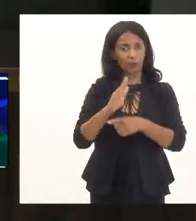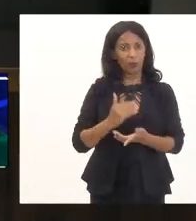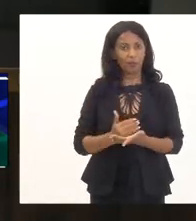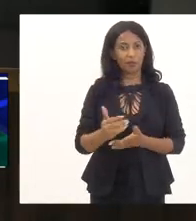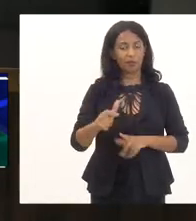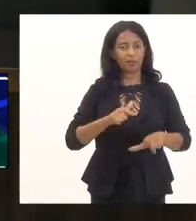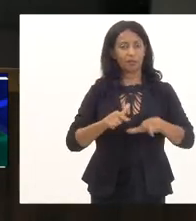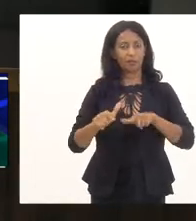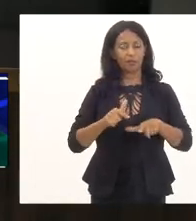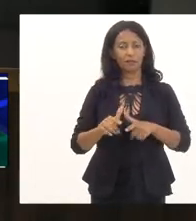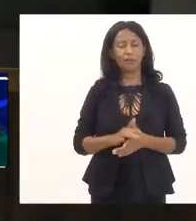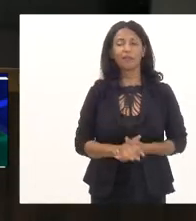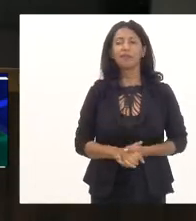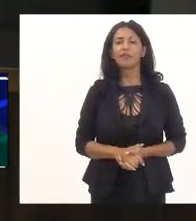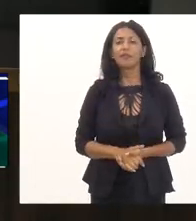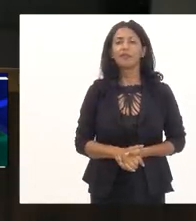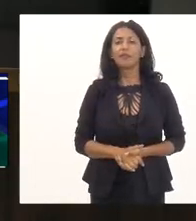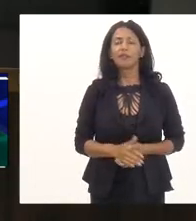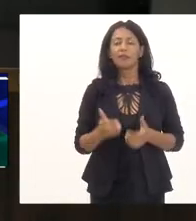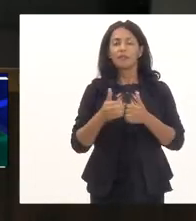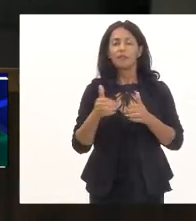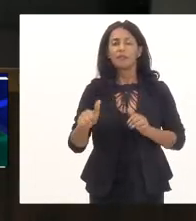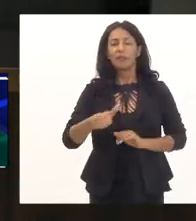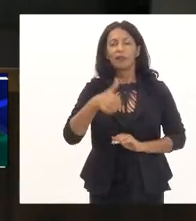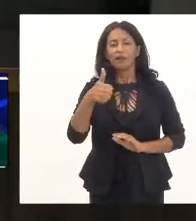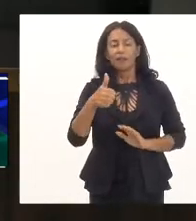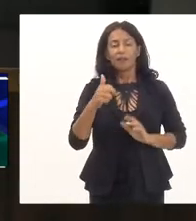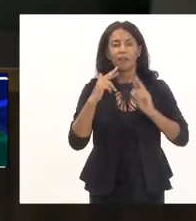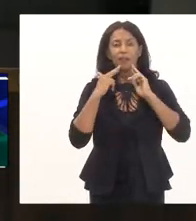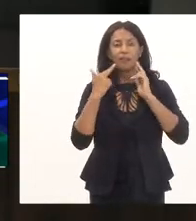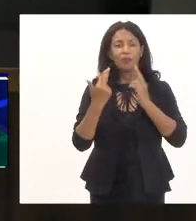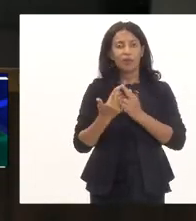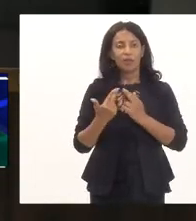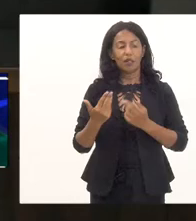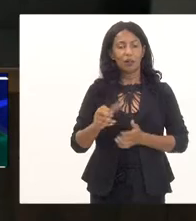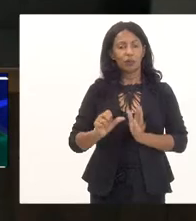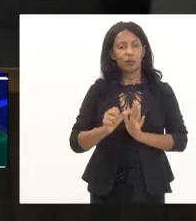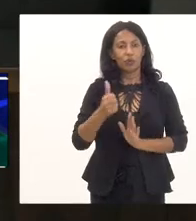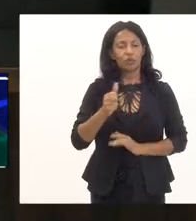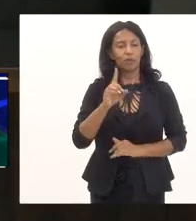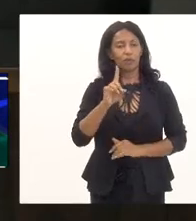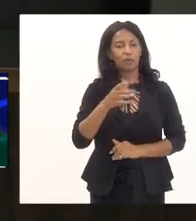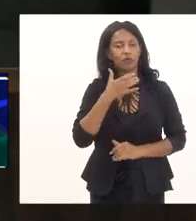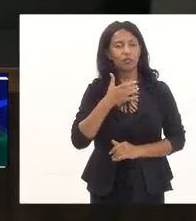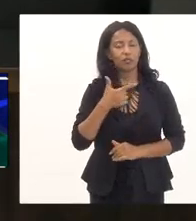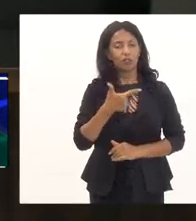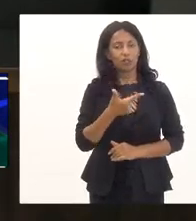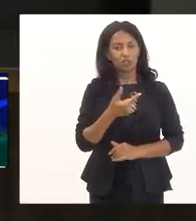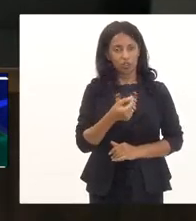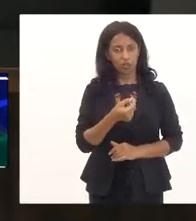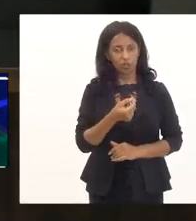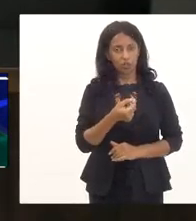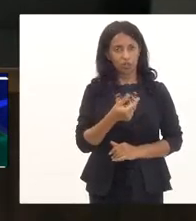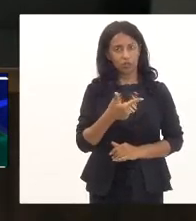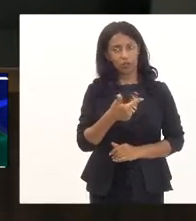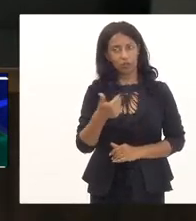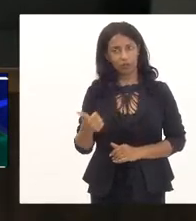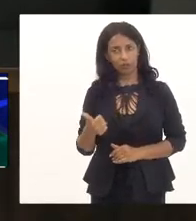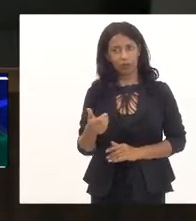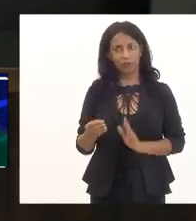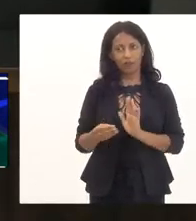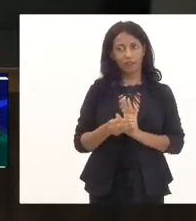iniciamos os nossos trabalhos. Está aberta a primeira sessão extraordinária do dia 1 de dezembro de 2021.